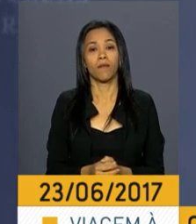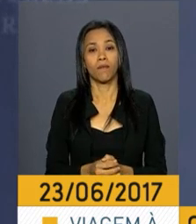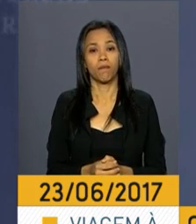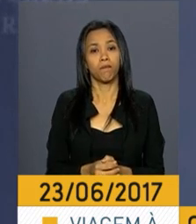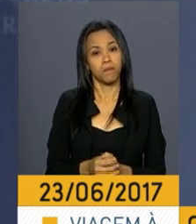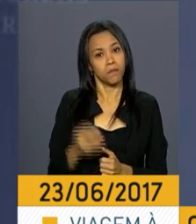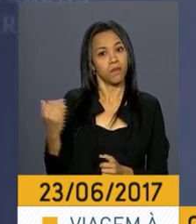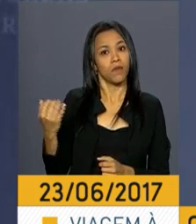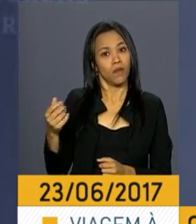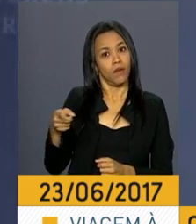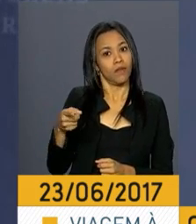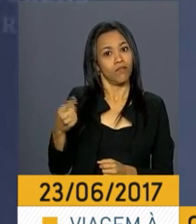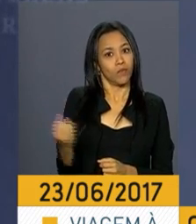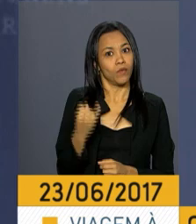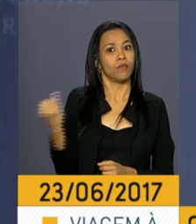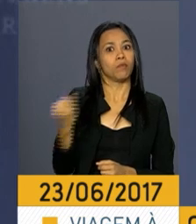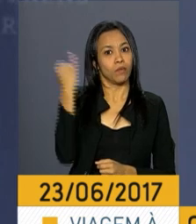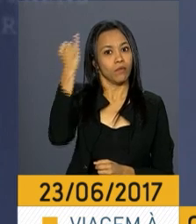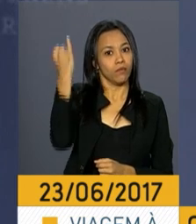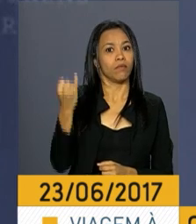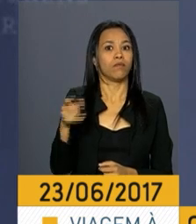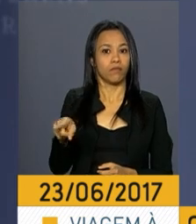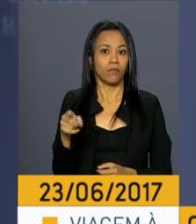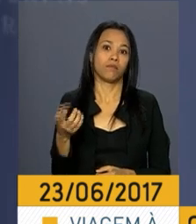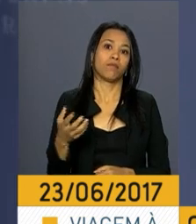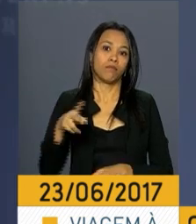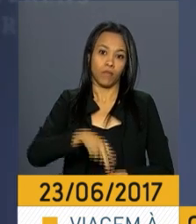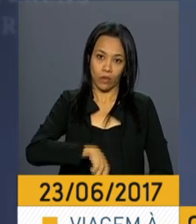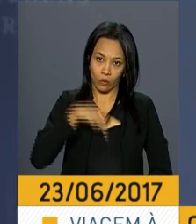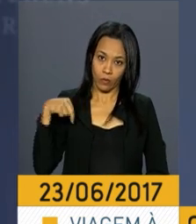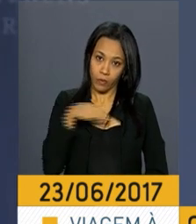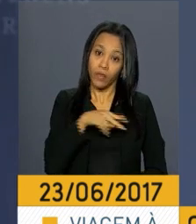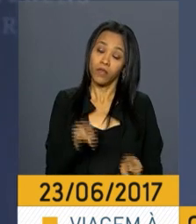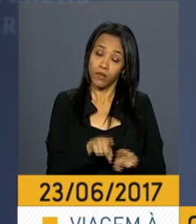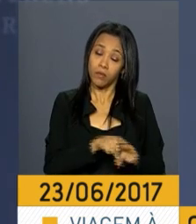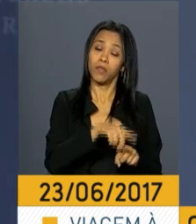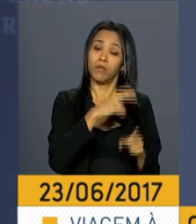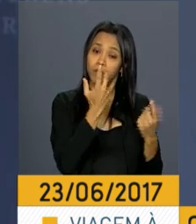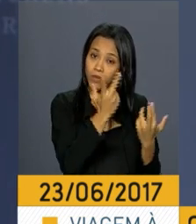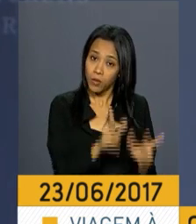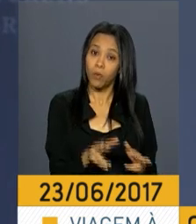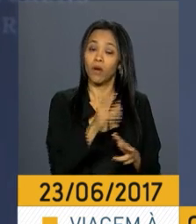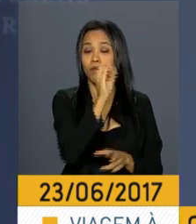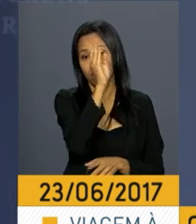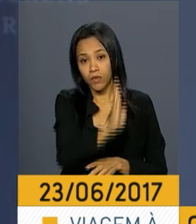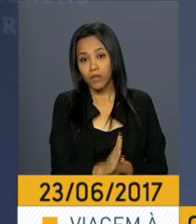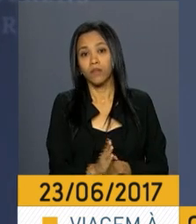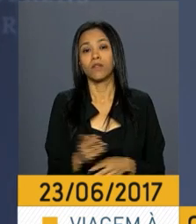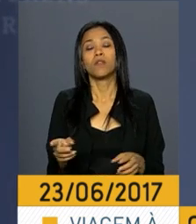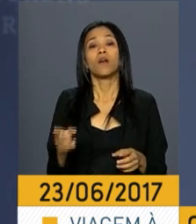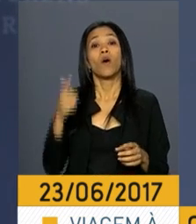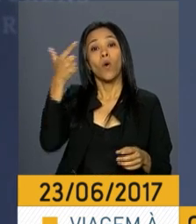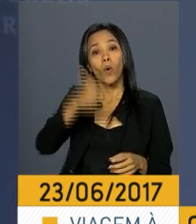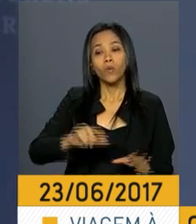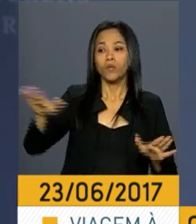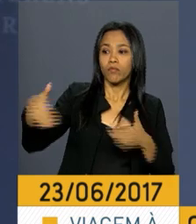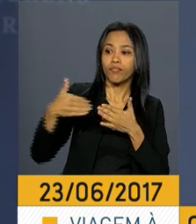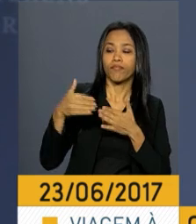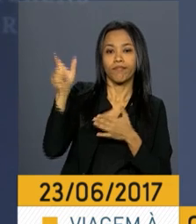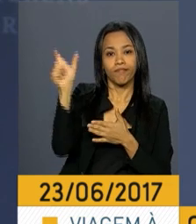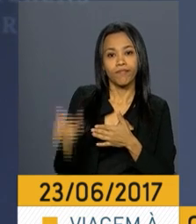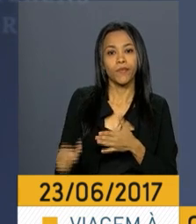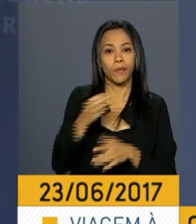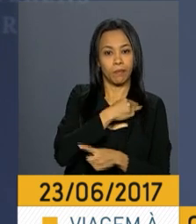para a Noruega e é útil para o Brasil. Também mantive com a senhora primeira-ministra um intercâmbio